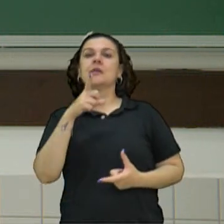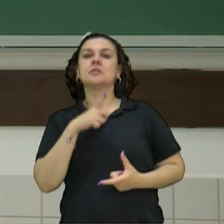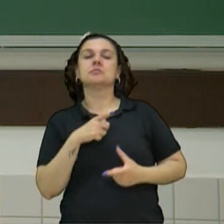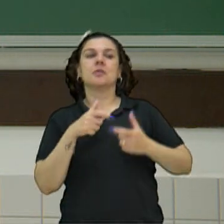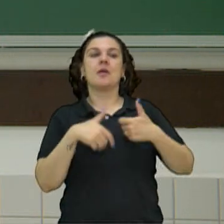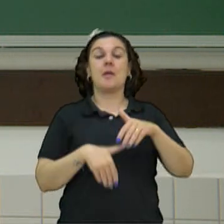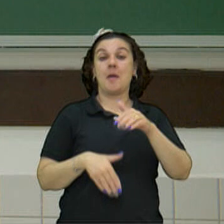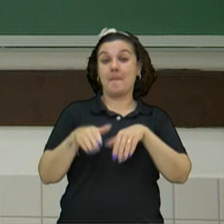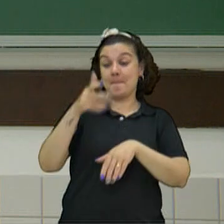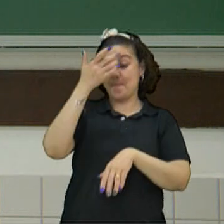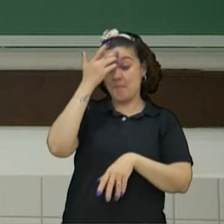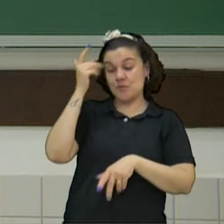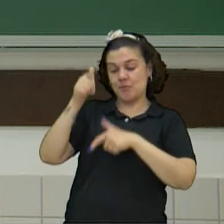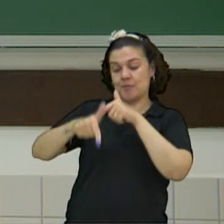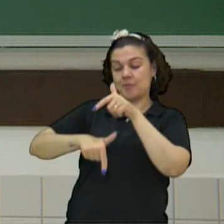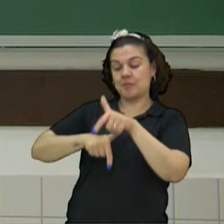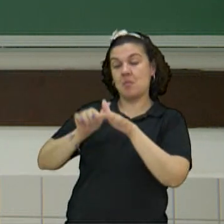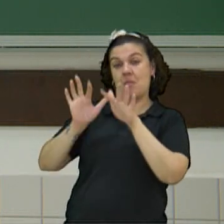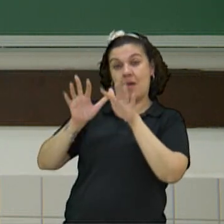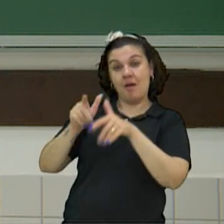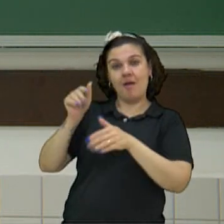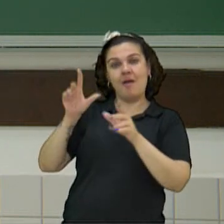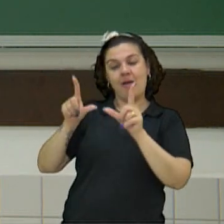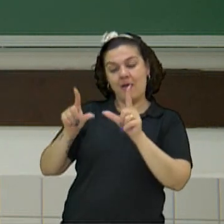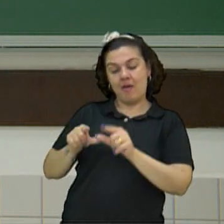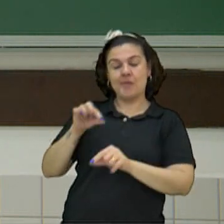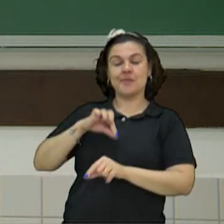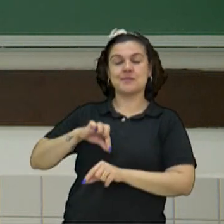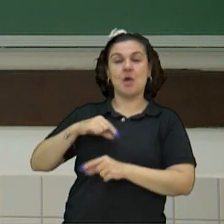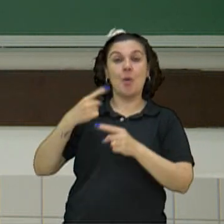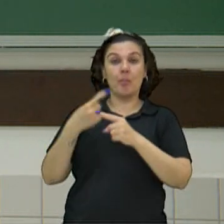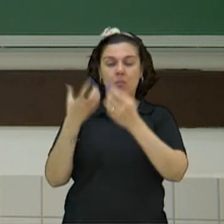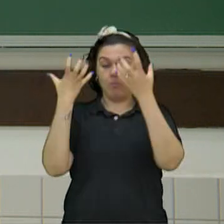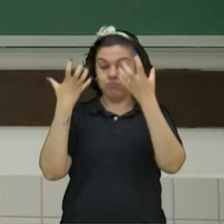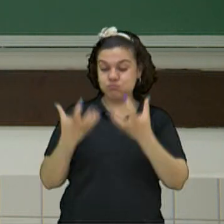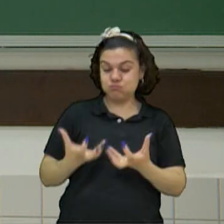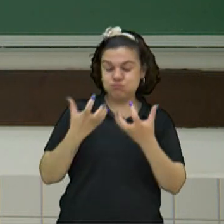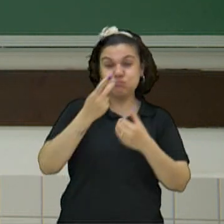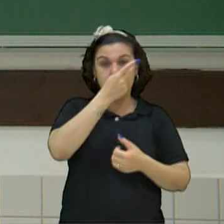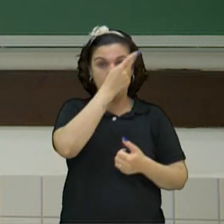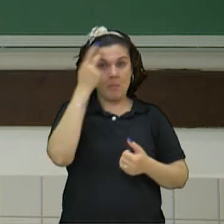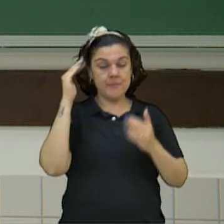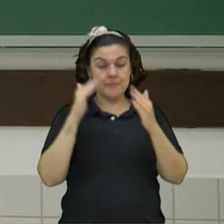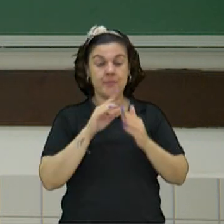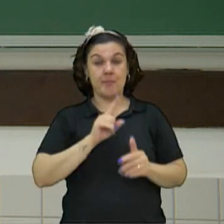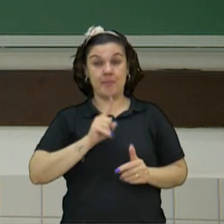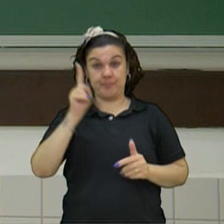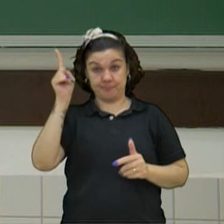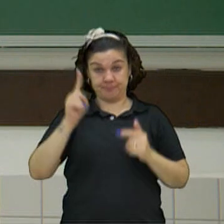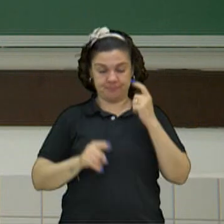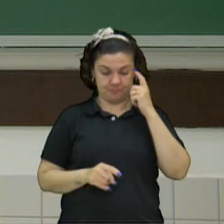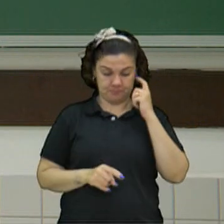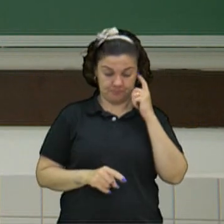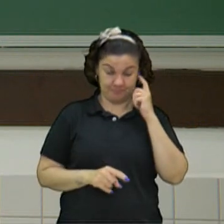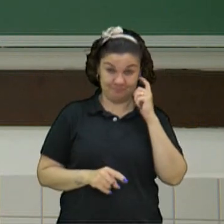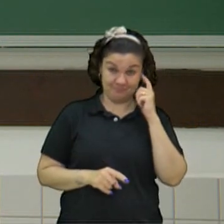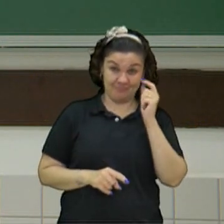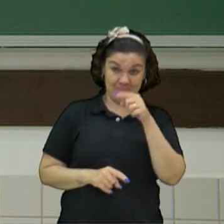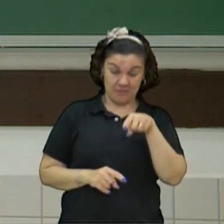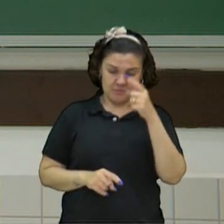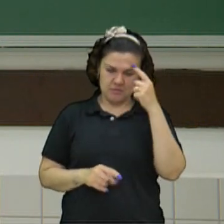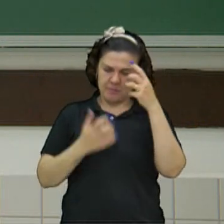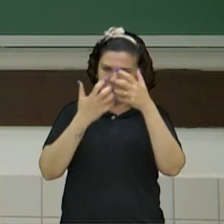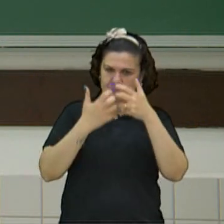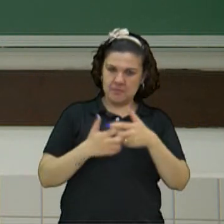grande mão de obra barata por causa do número de habitantes. E isto atrai, né? Se você pensar que sai